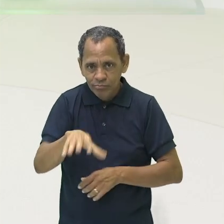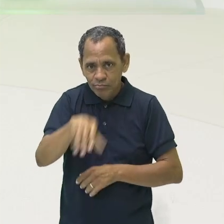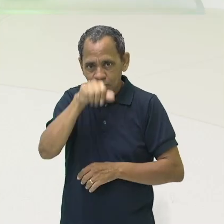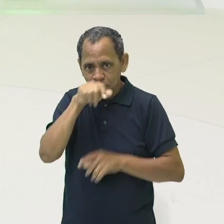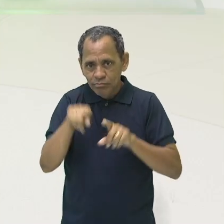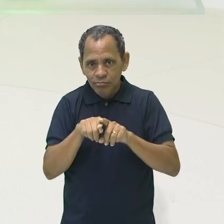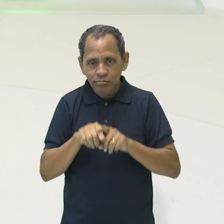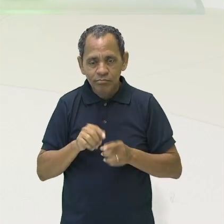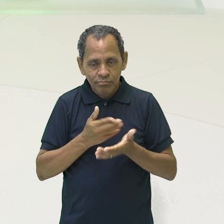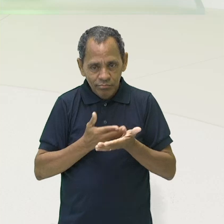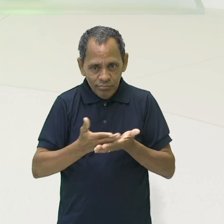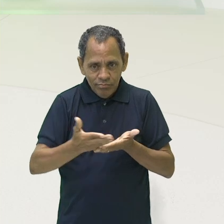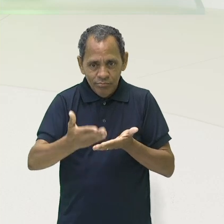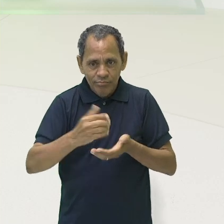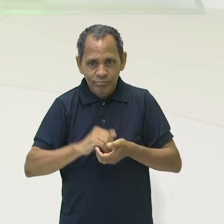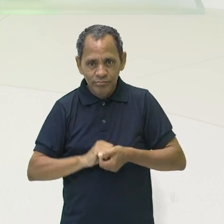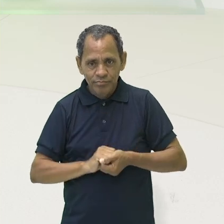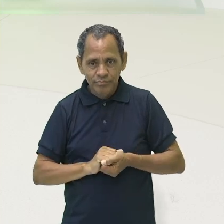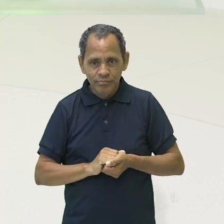à nossa aula.